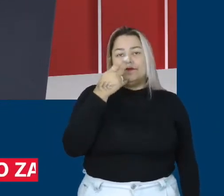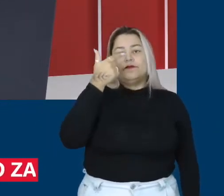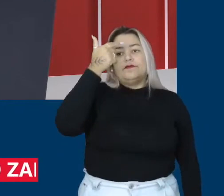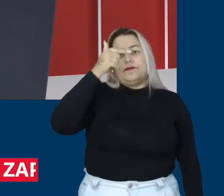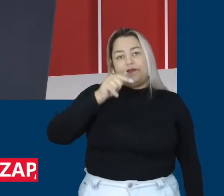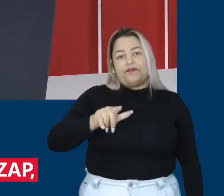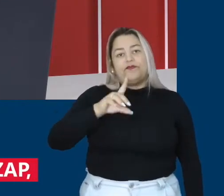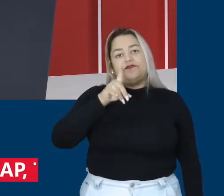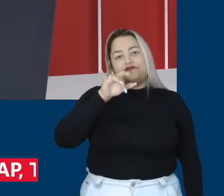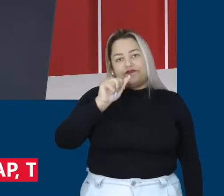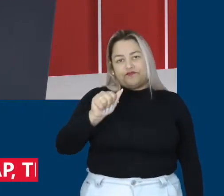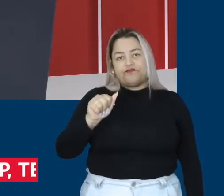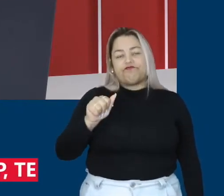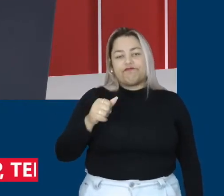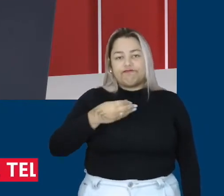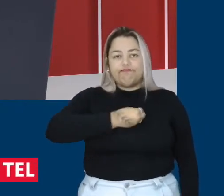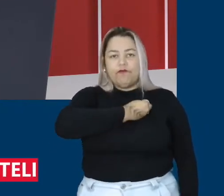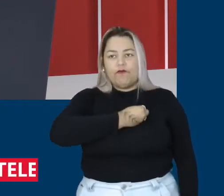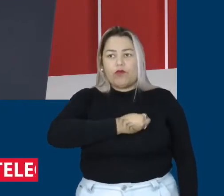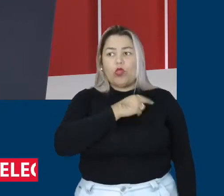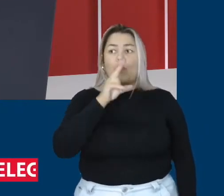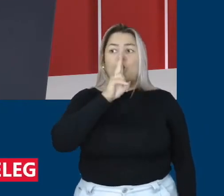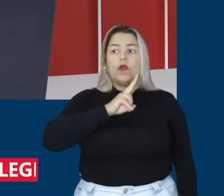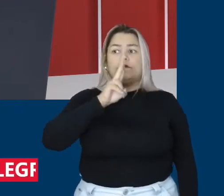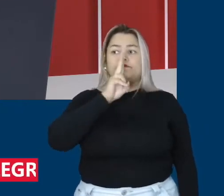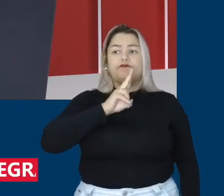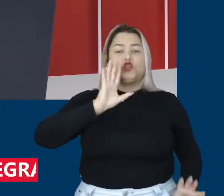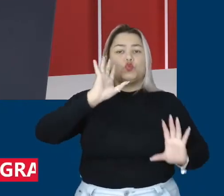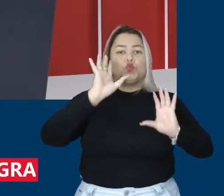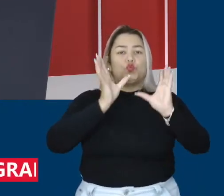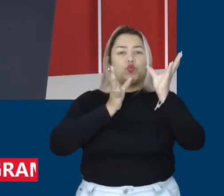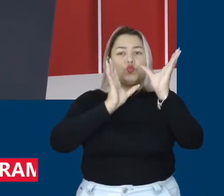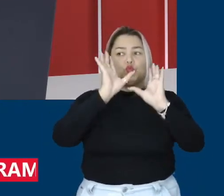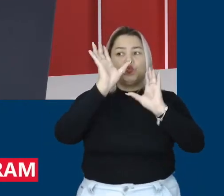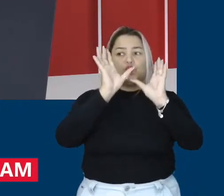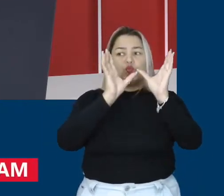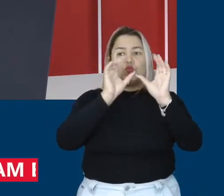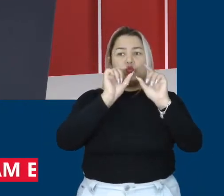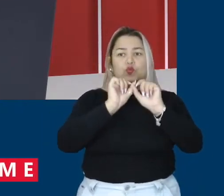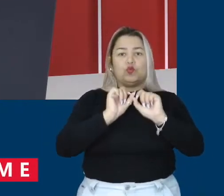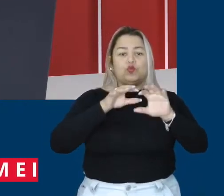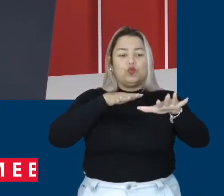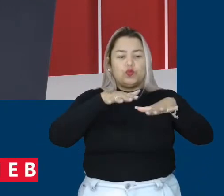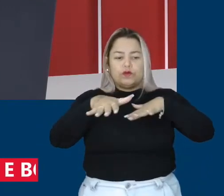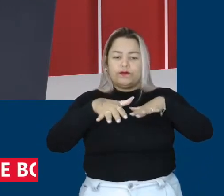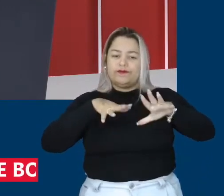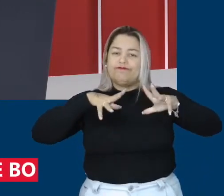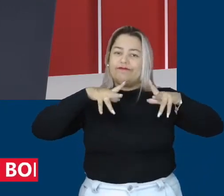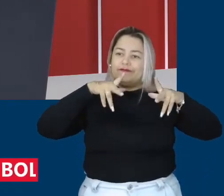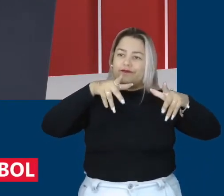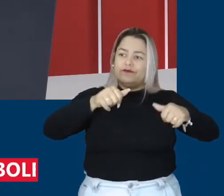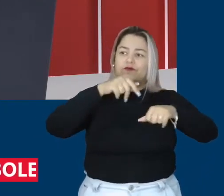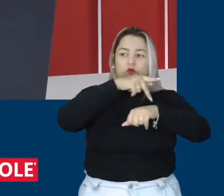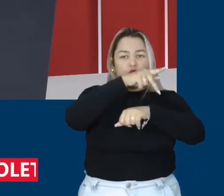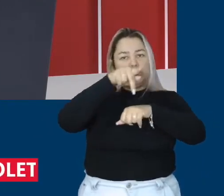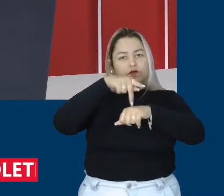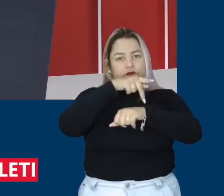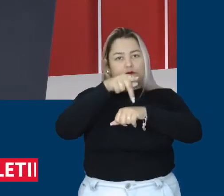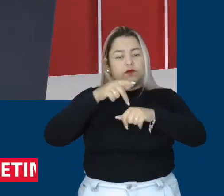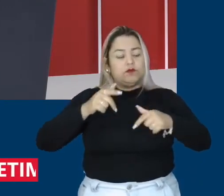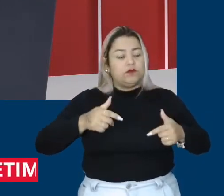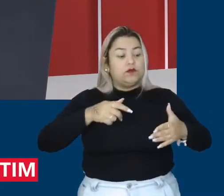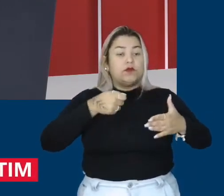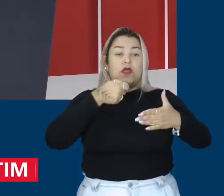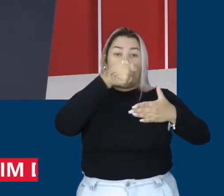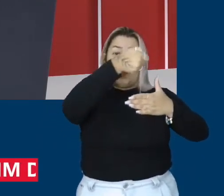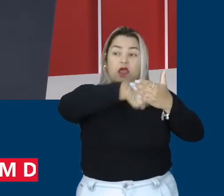dessa data e o planeta vive uma emergência climática, né? Em que seria aí necessário o envolvimento de todos os países no